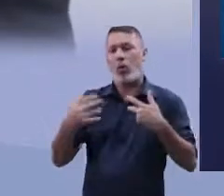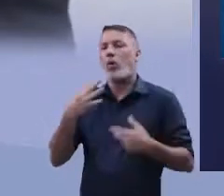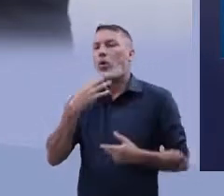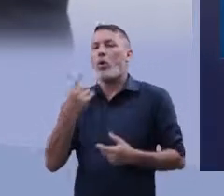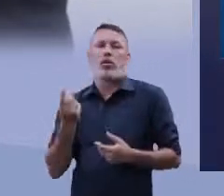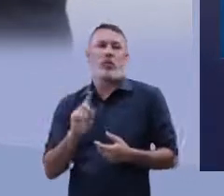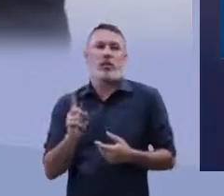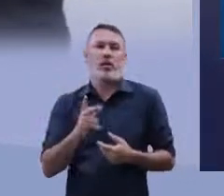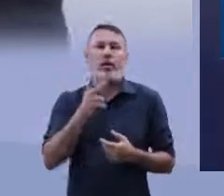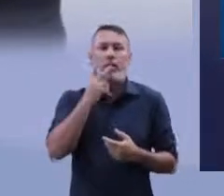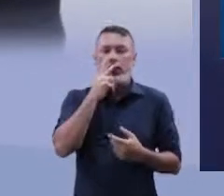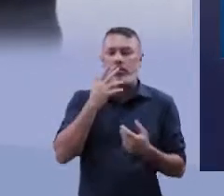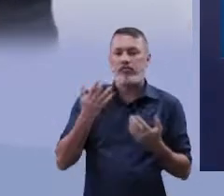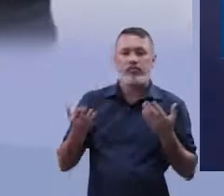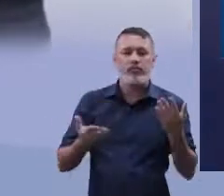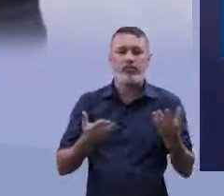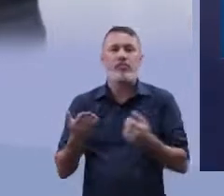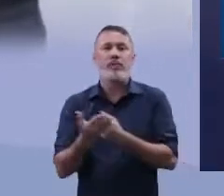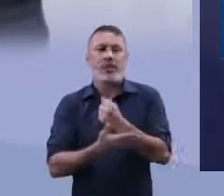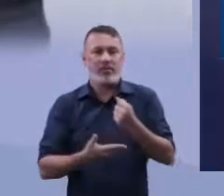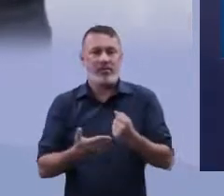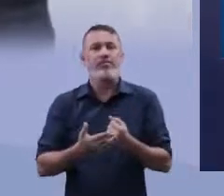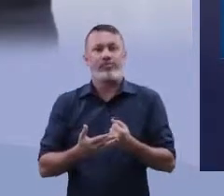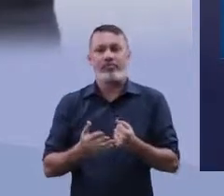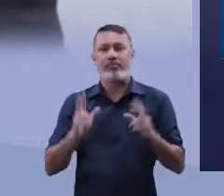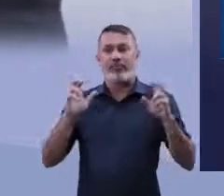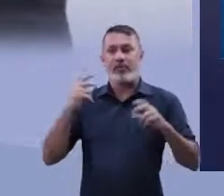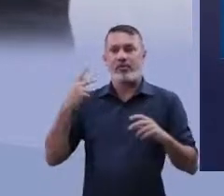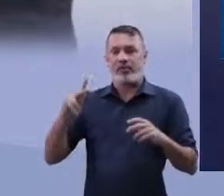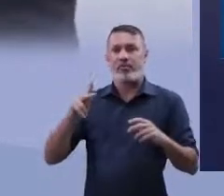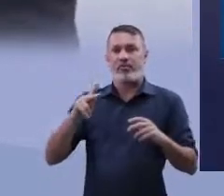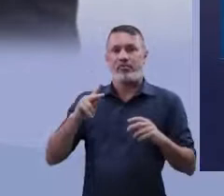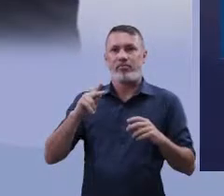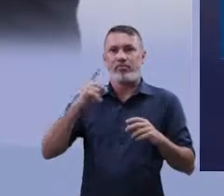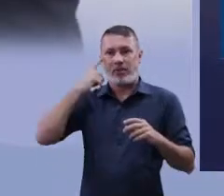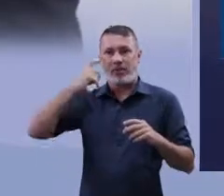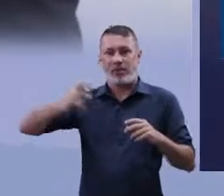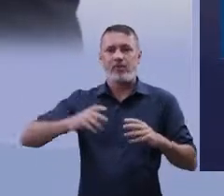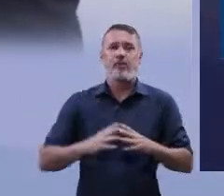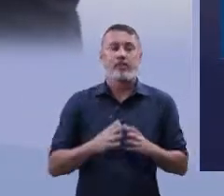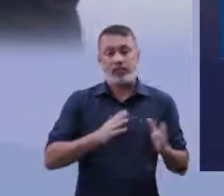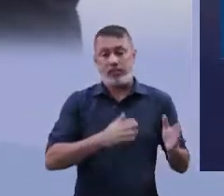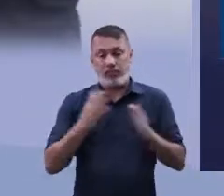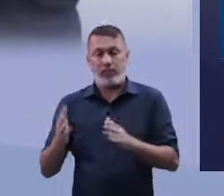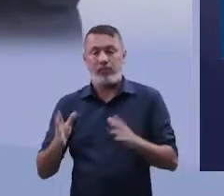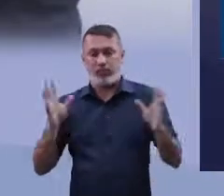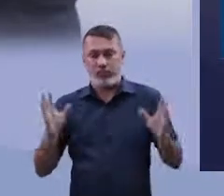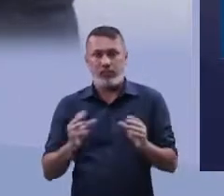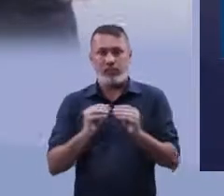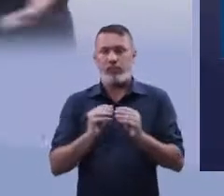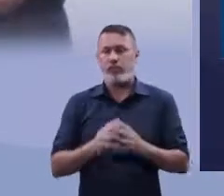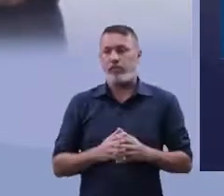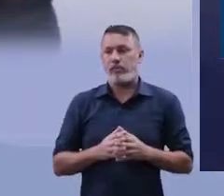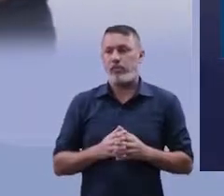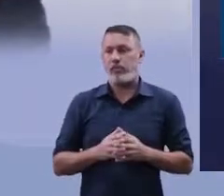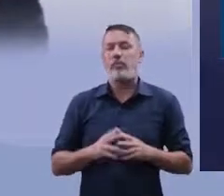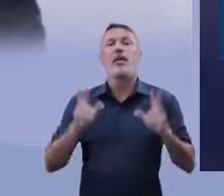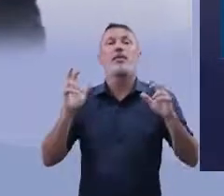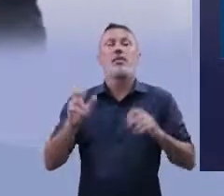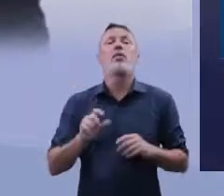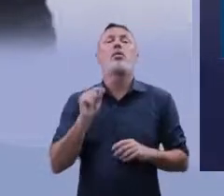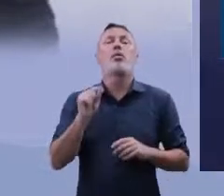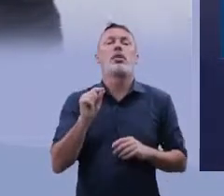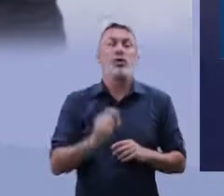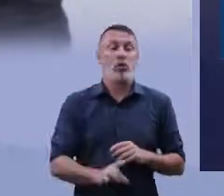coisa como ela aparece para nós. Então, só essa frase aí para a gente poder compreender. Só conhecemos o que é possível ser